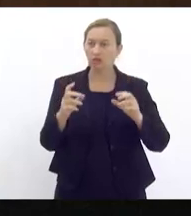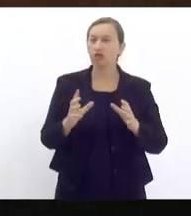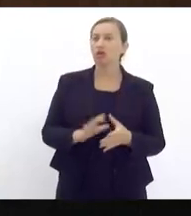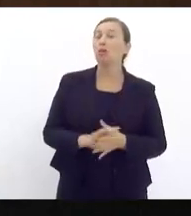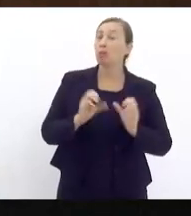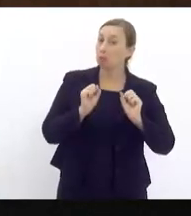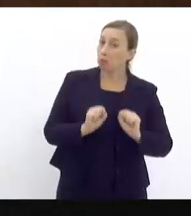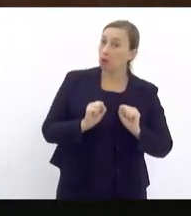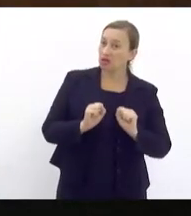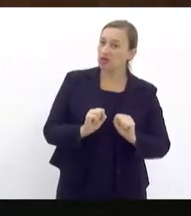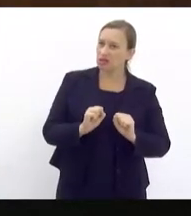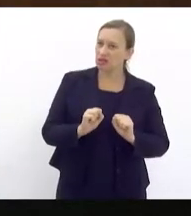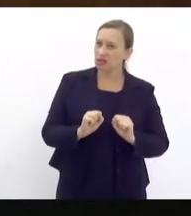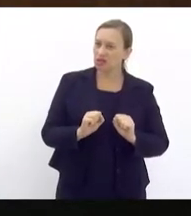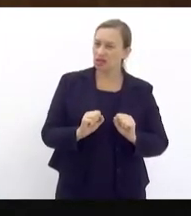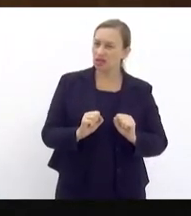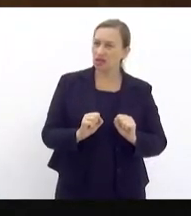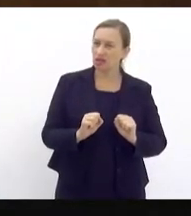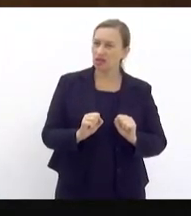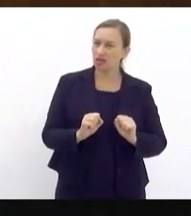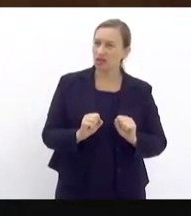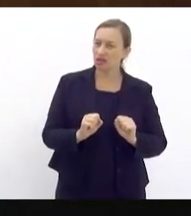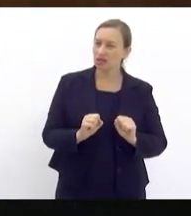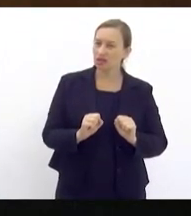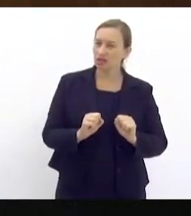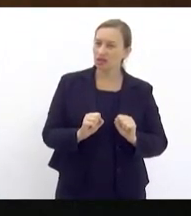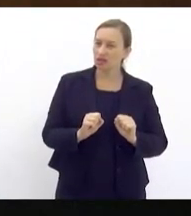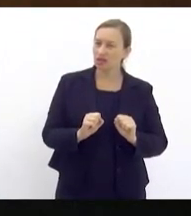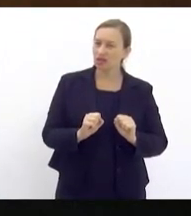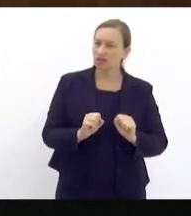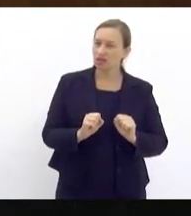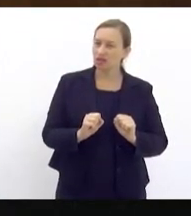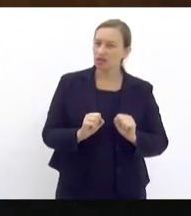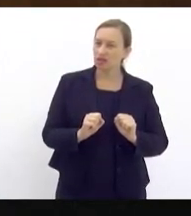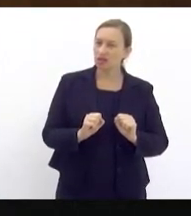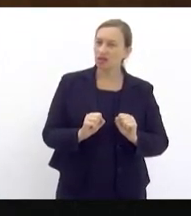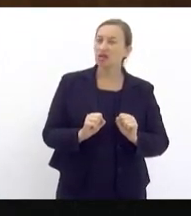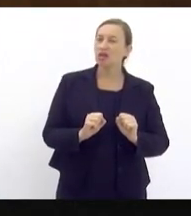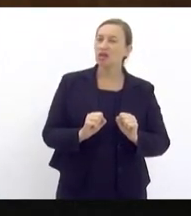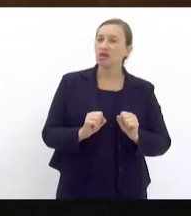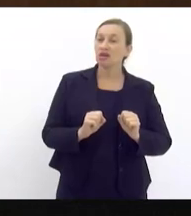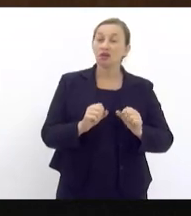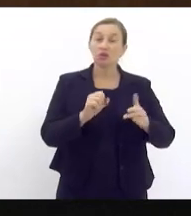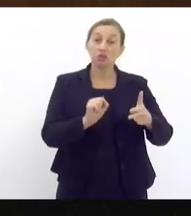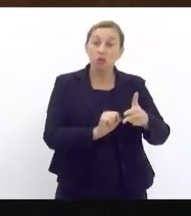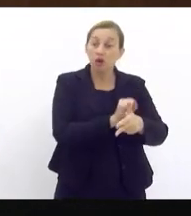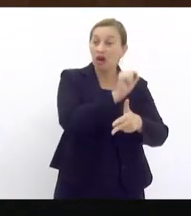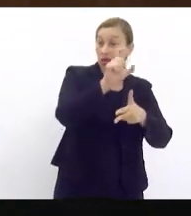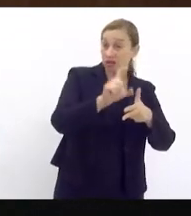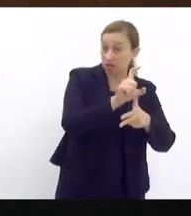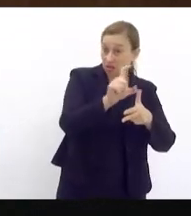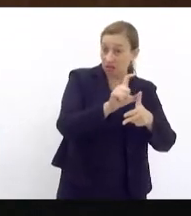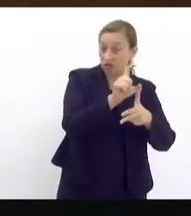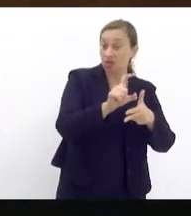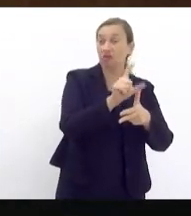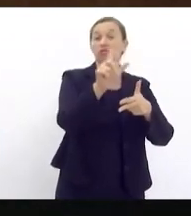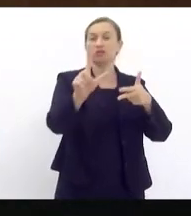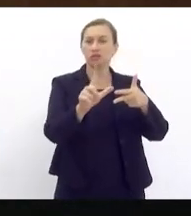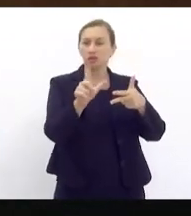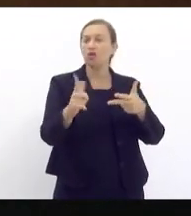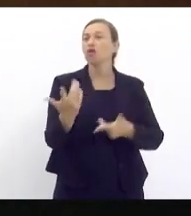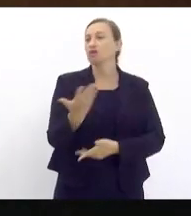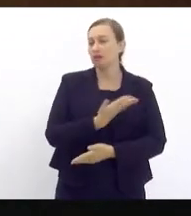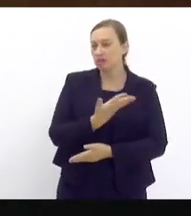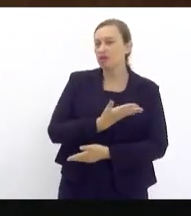formato pode ser um formato para diretamente na relação com o Executivo mas também pode ser conforme aqui alguns colegas colocaram